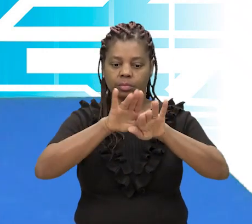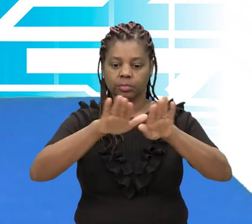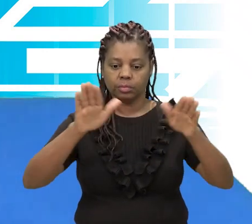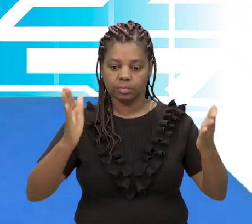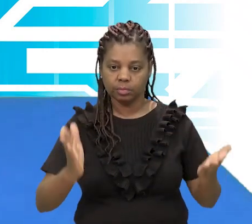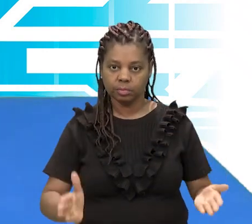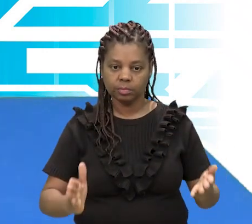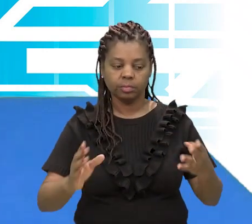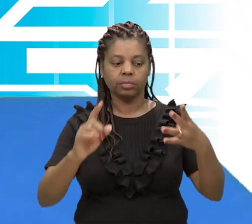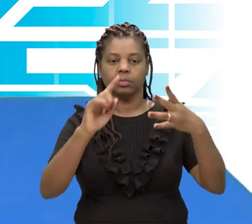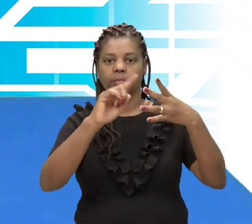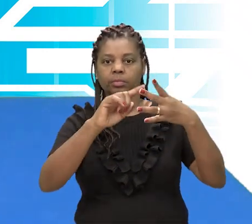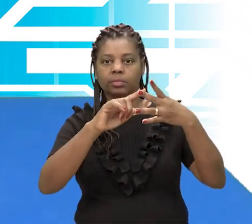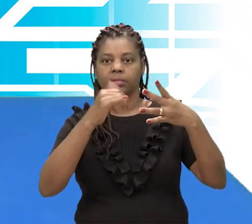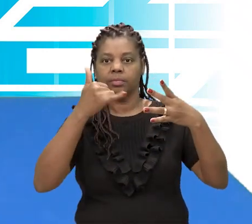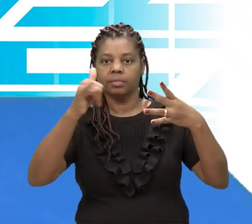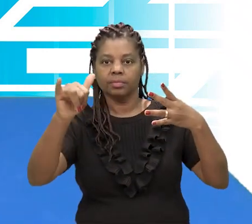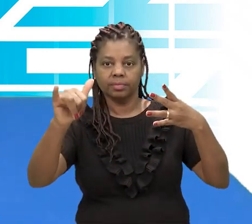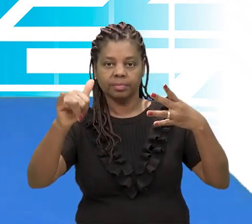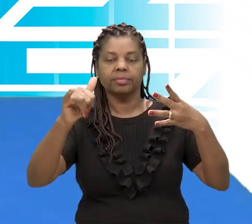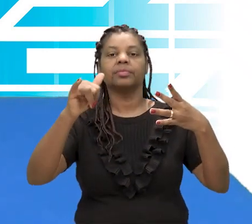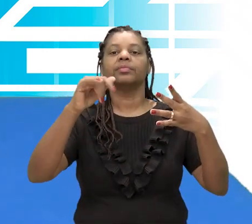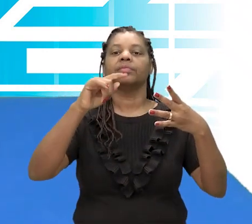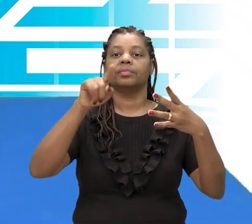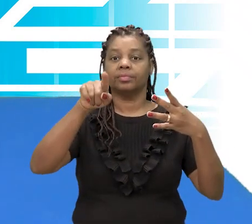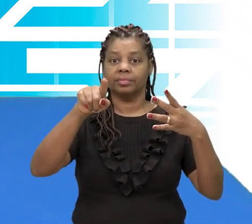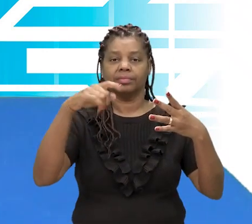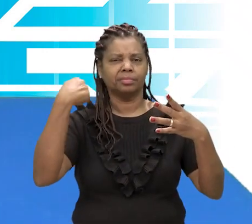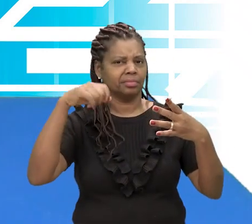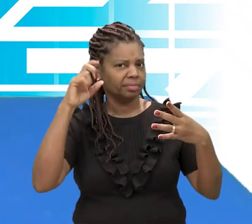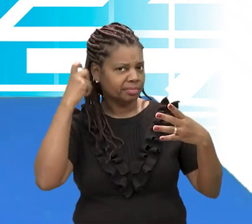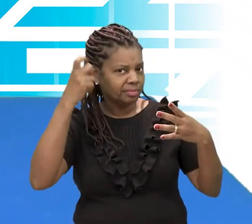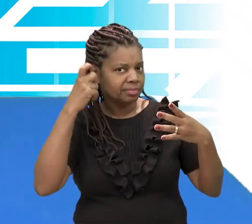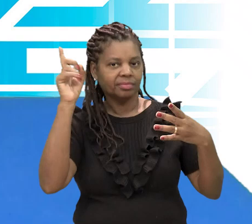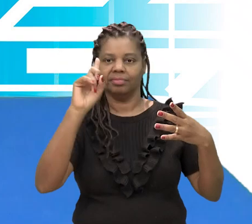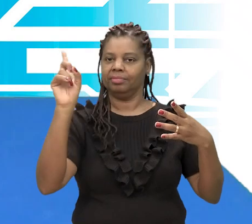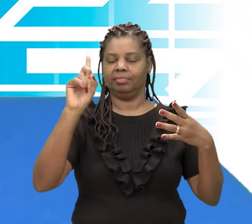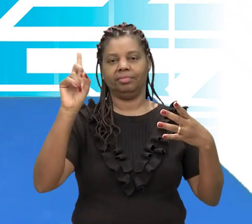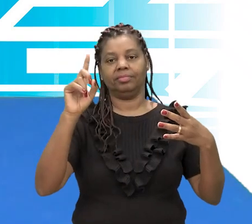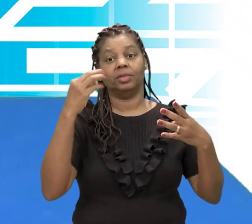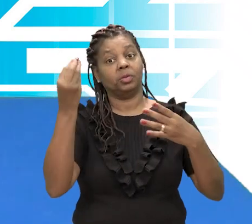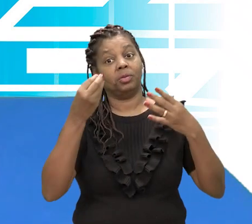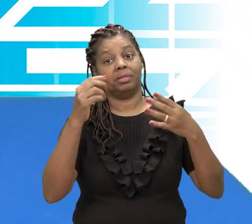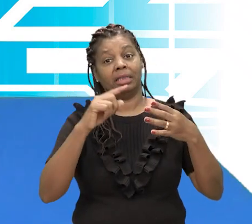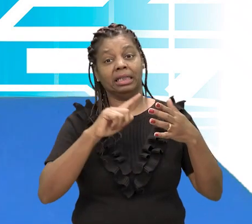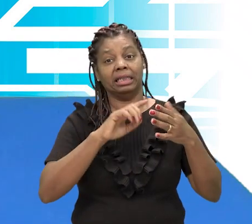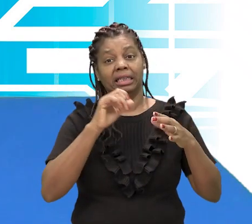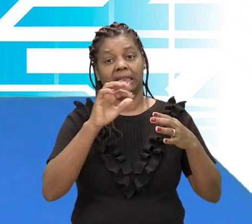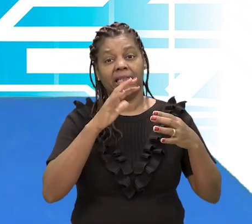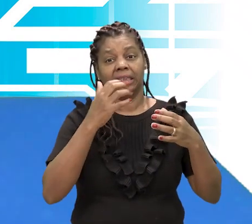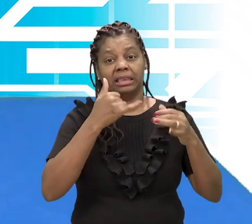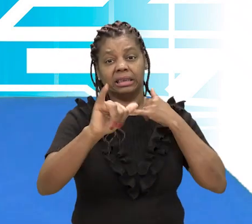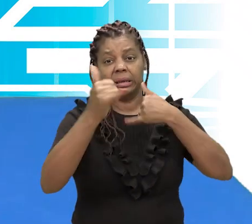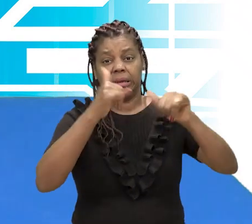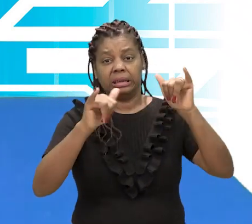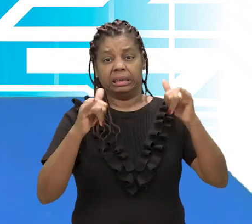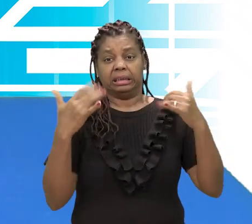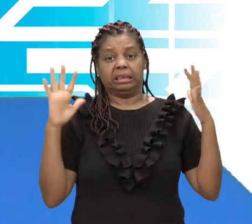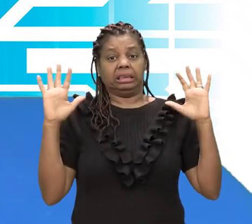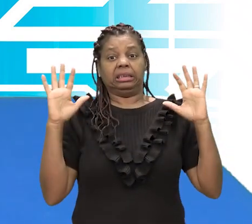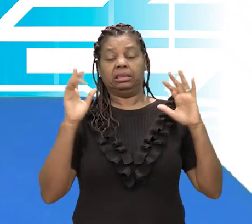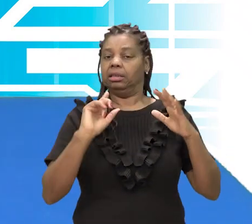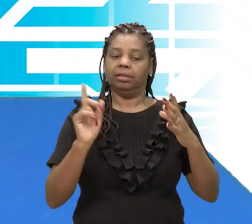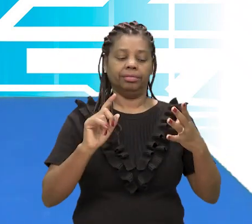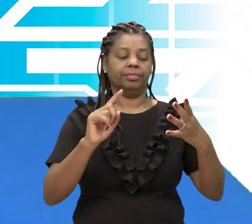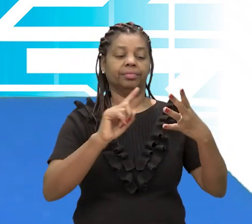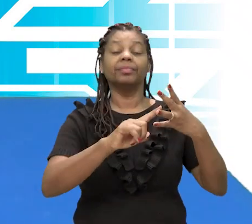montagem, como está aqui em cima da mesa. A parte de elétrica e eletricidade, que você não precisa se preocupar, porque não tem como você tomar choque. A